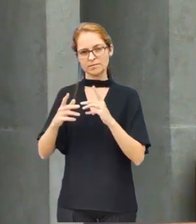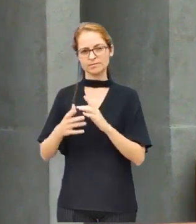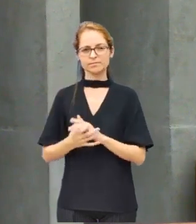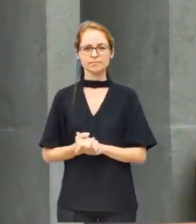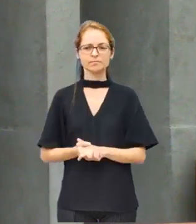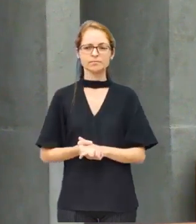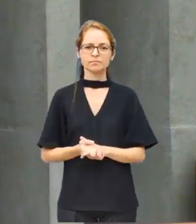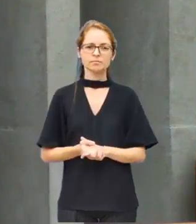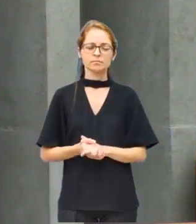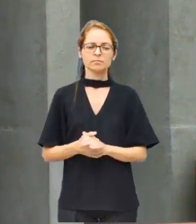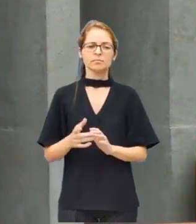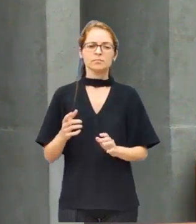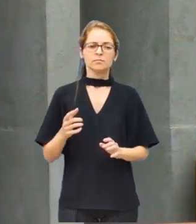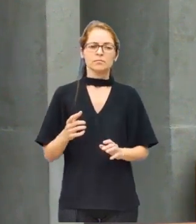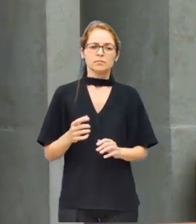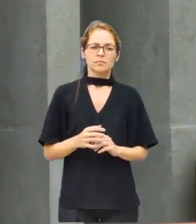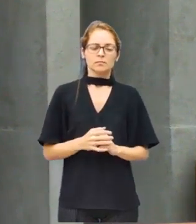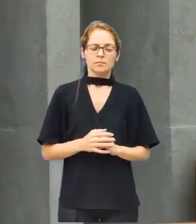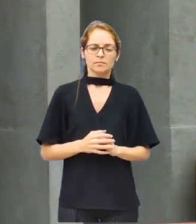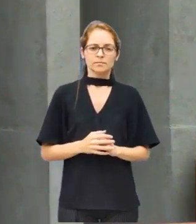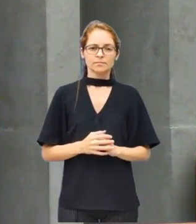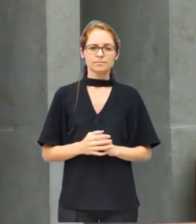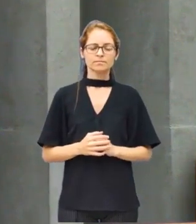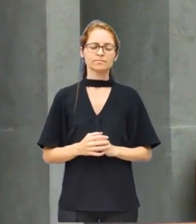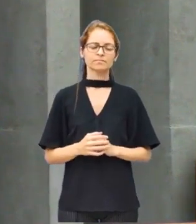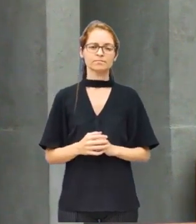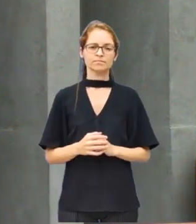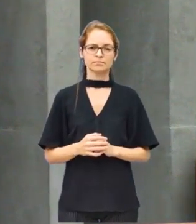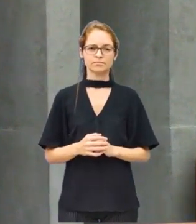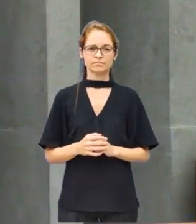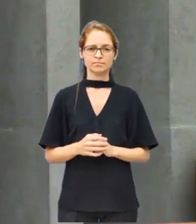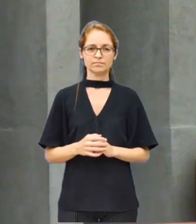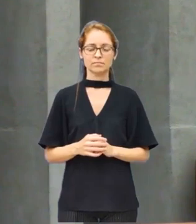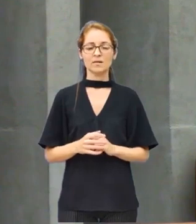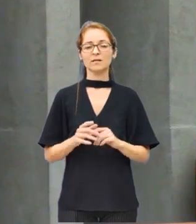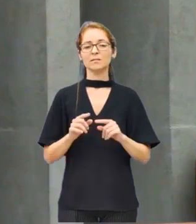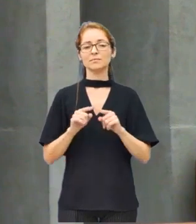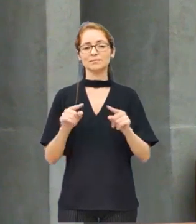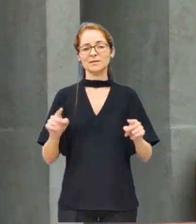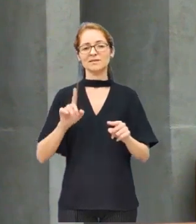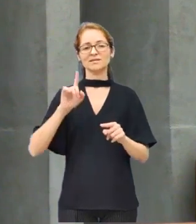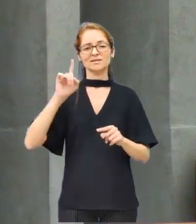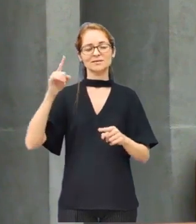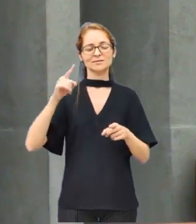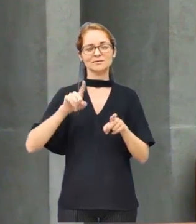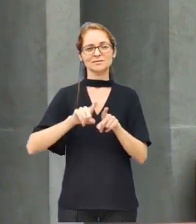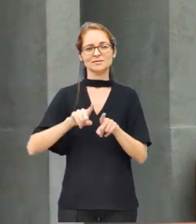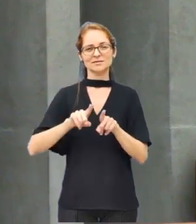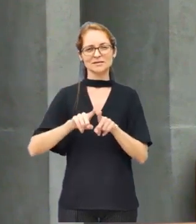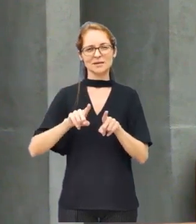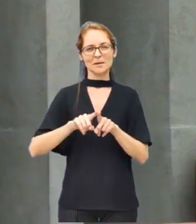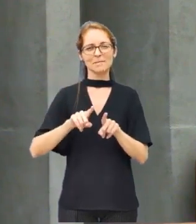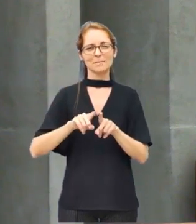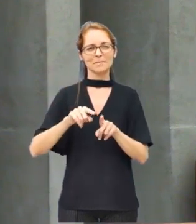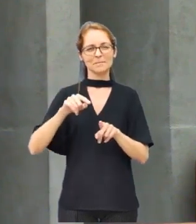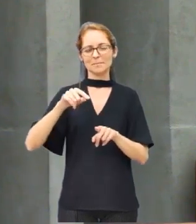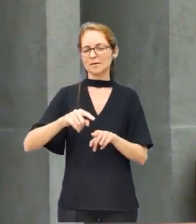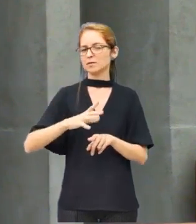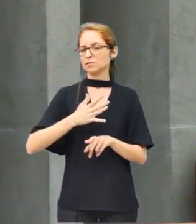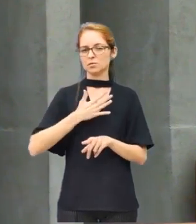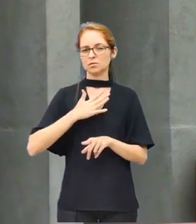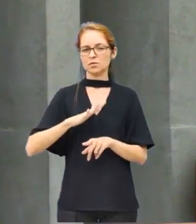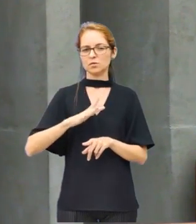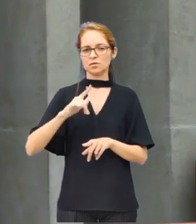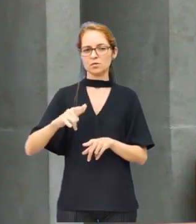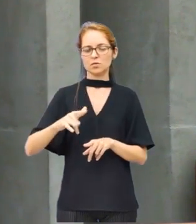percebemos que Deus também não tolerou a desobediência de um dos seus servos e manda uma tempestade também para trazê-lo